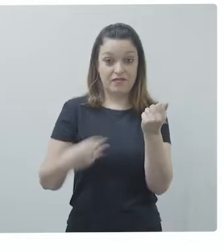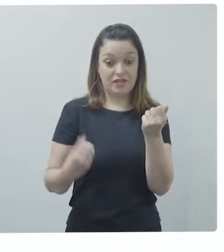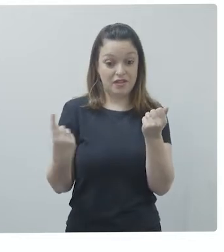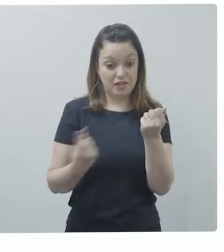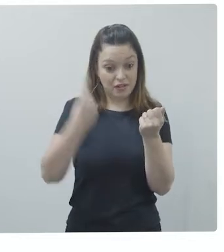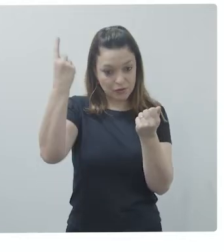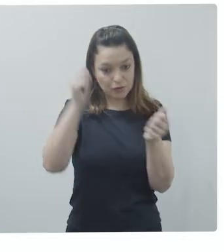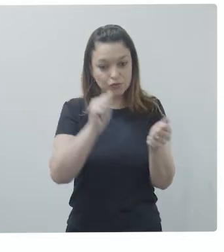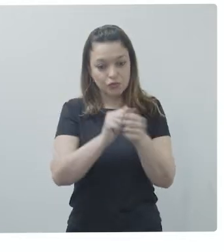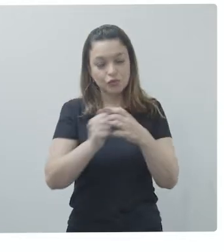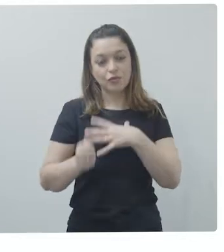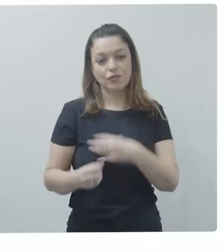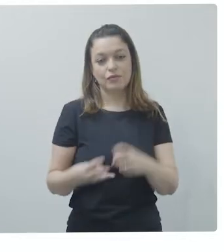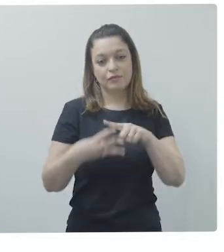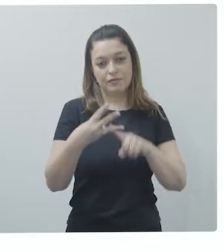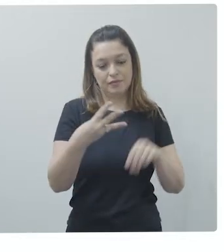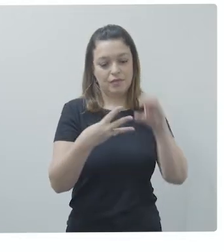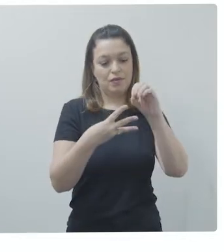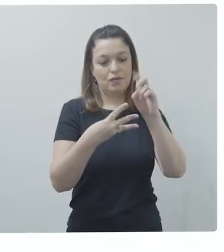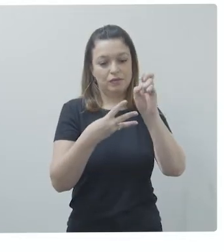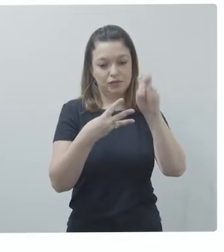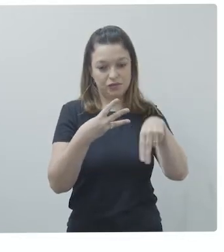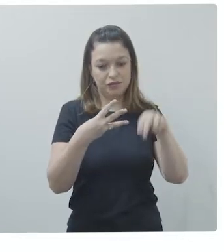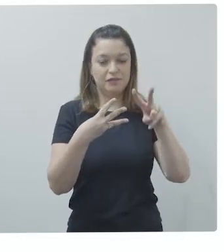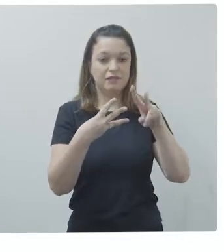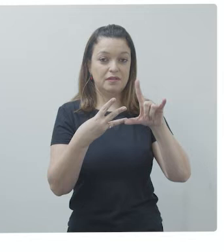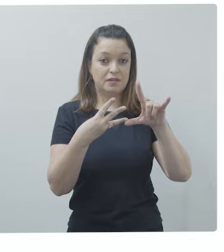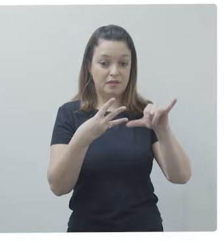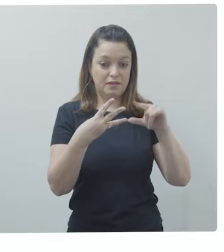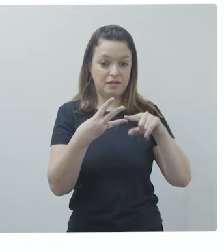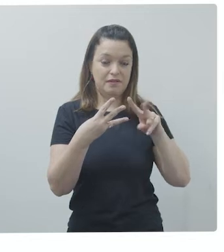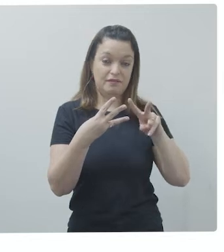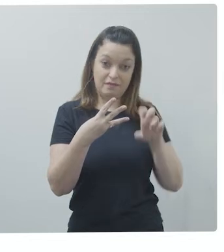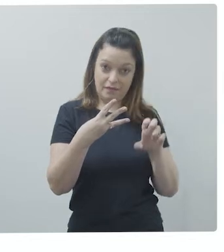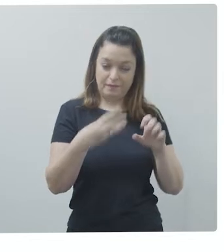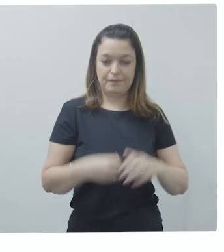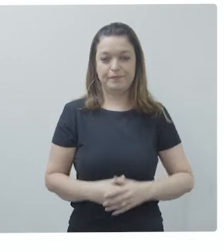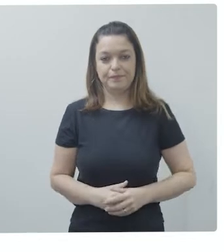tiveram 3 filhos, Odin, Vili e Vê.